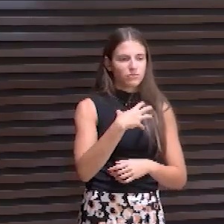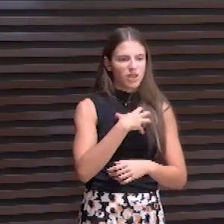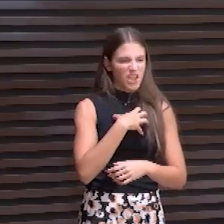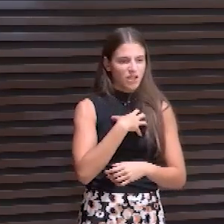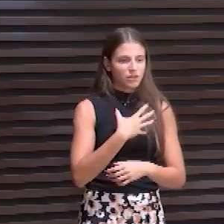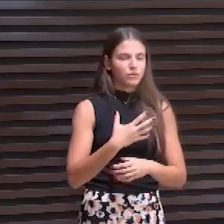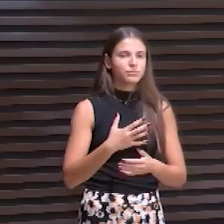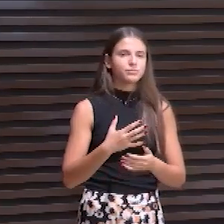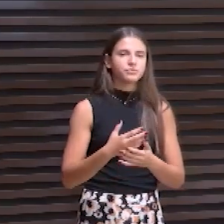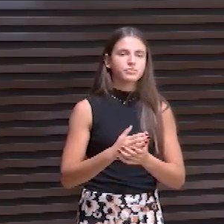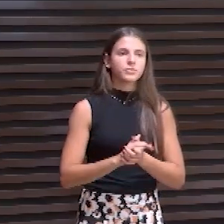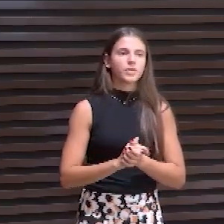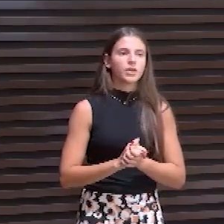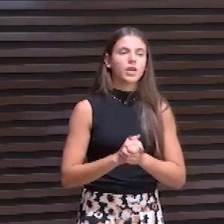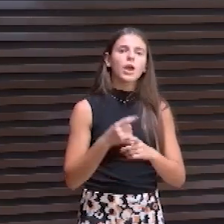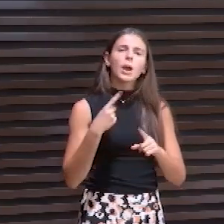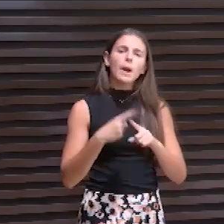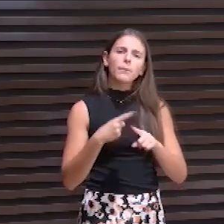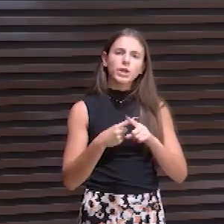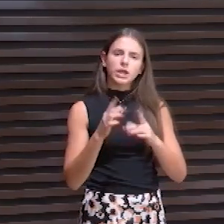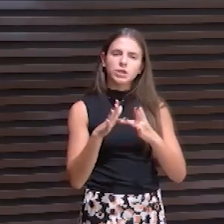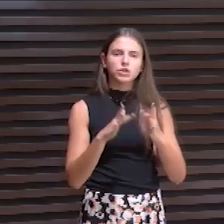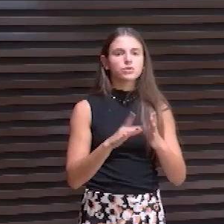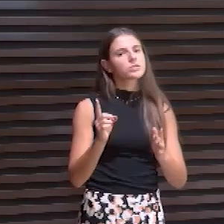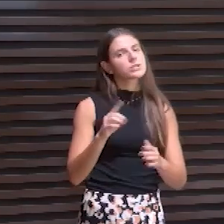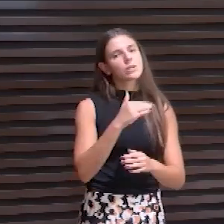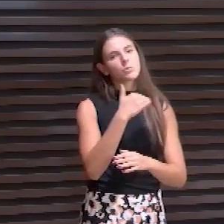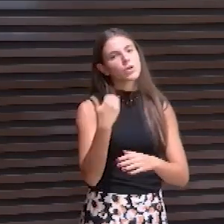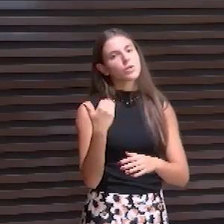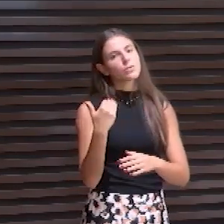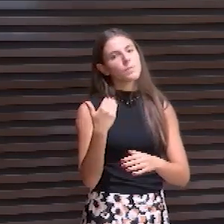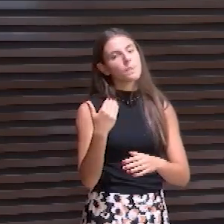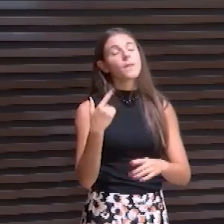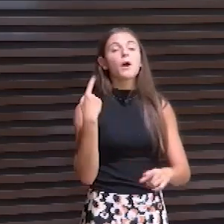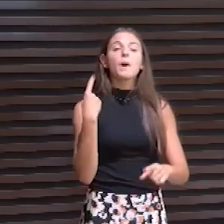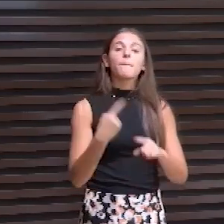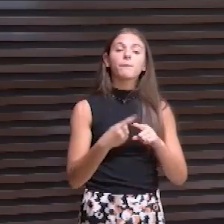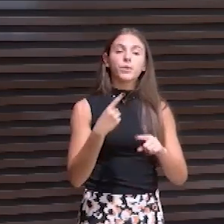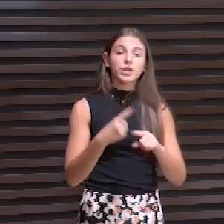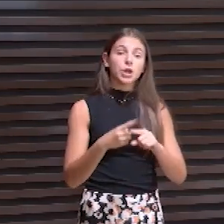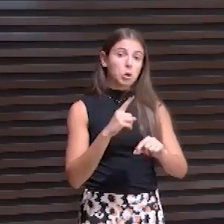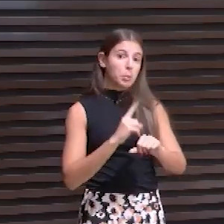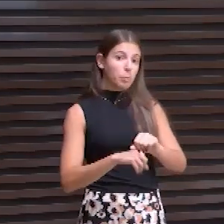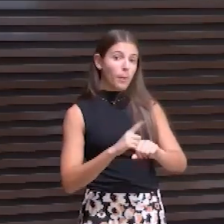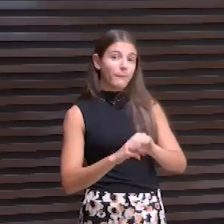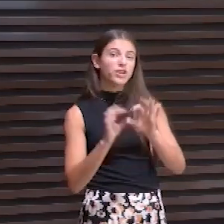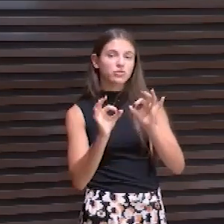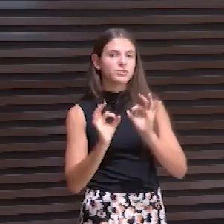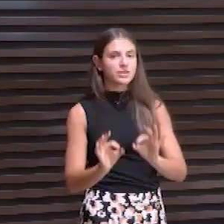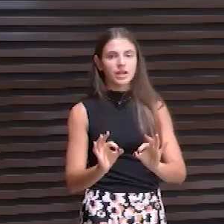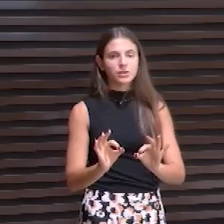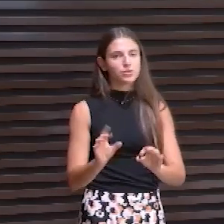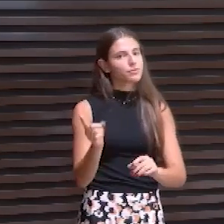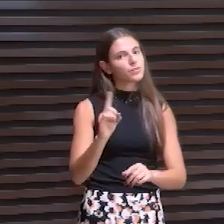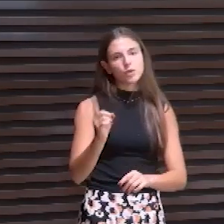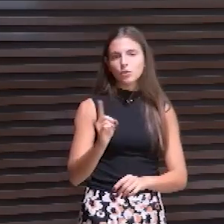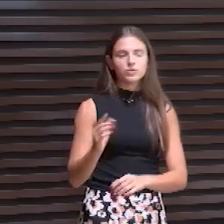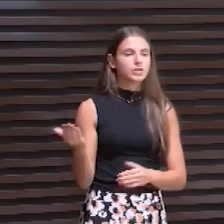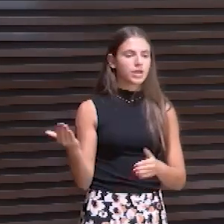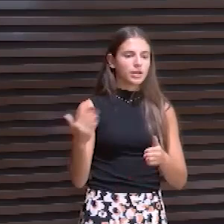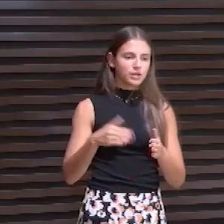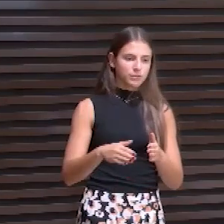E sabe por quê, irmãos, que Jesus não morreu naquela hora? Porque a sua hora ainda não havia chegado. Jesus ele